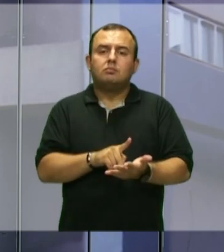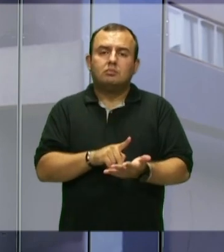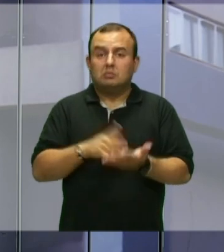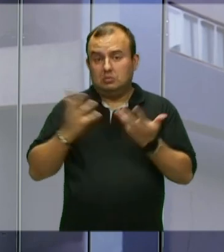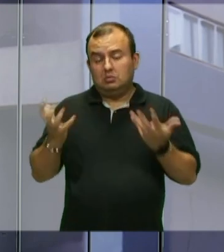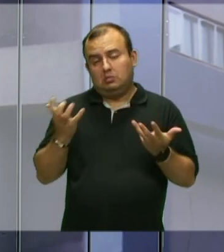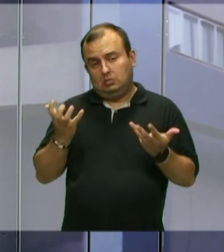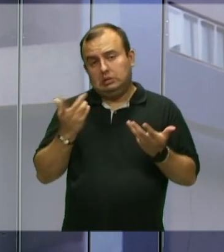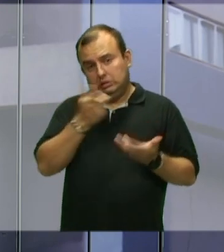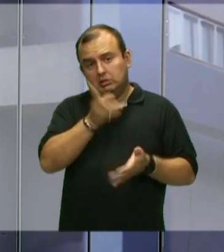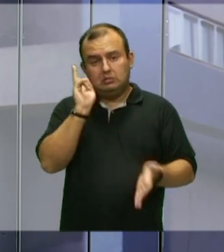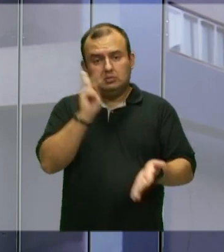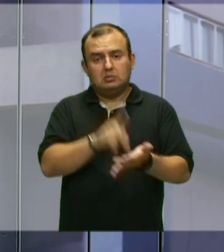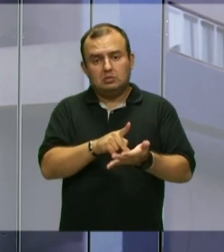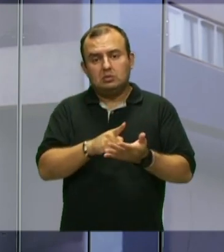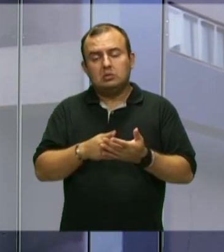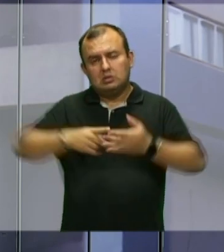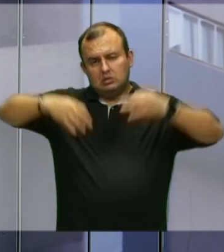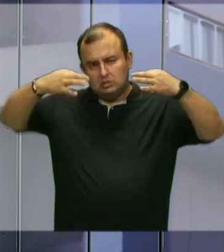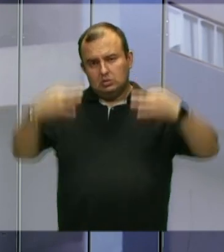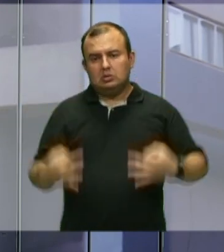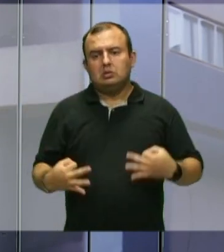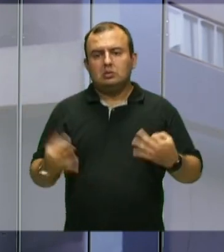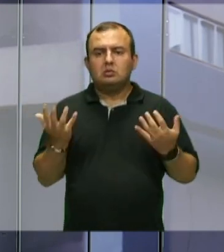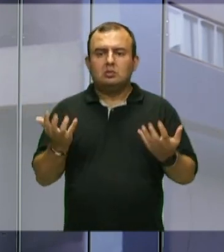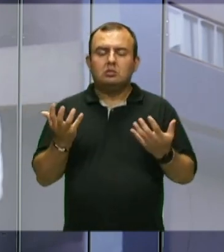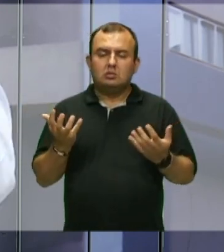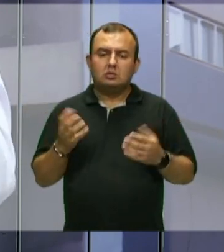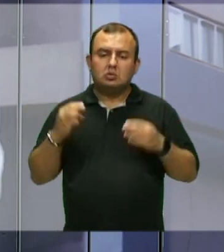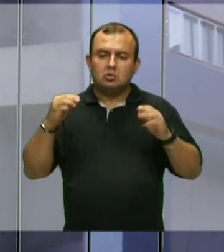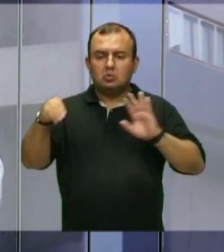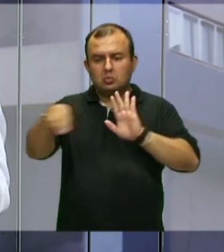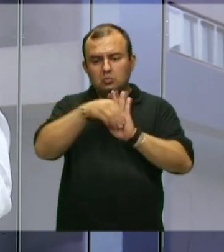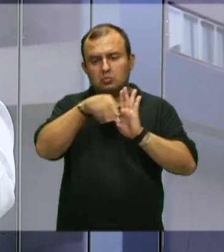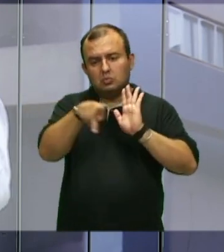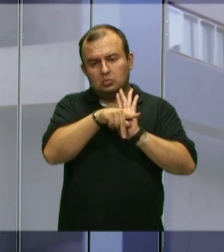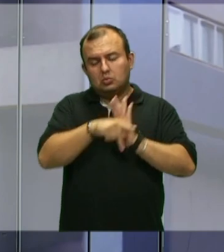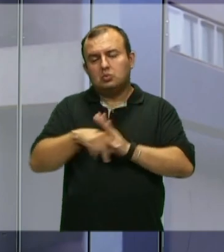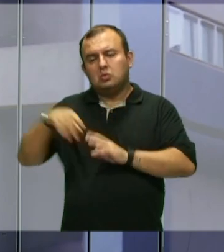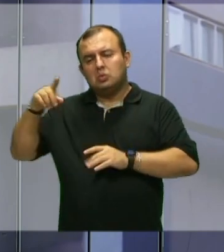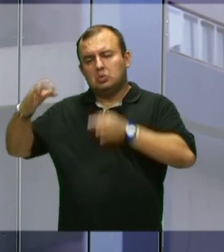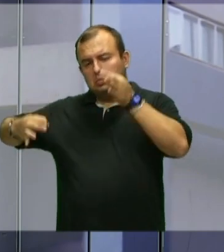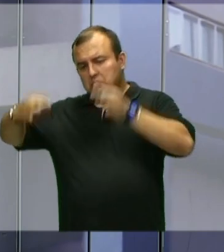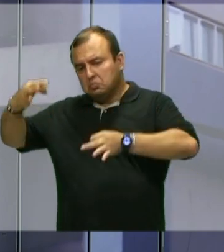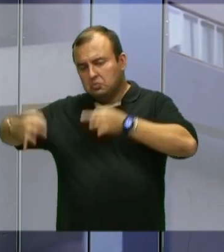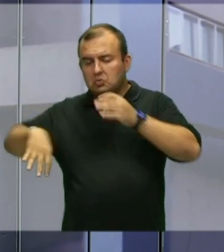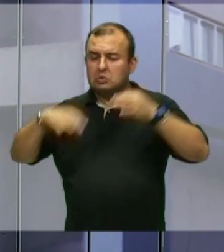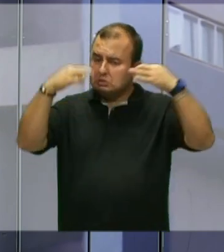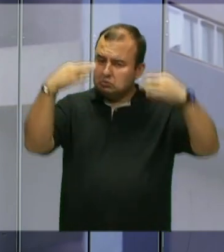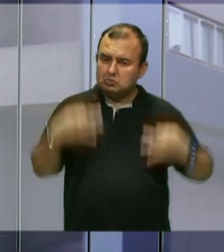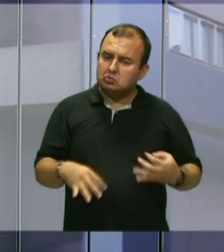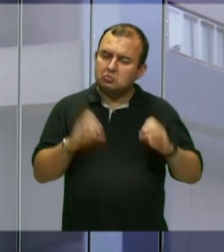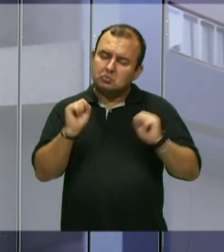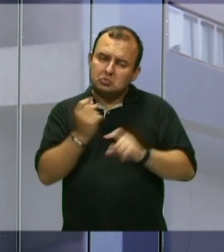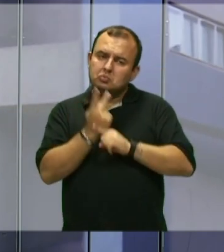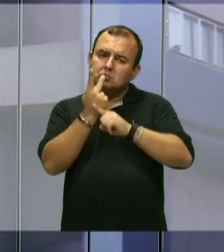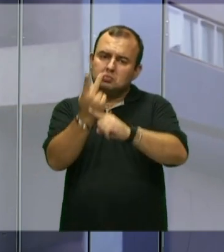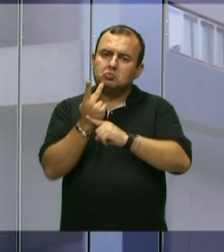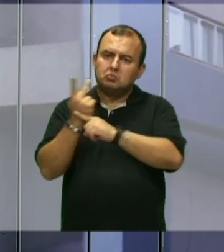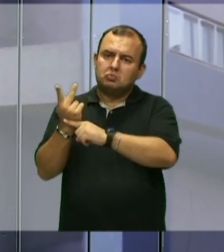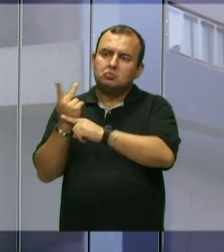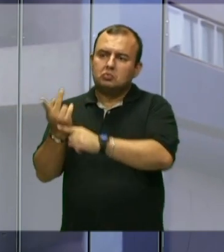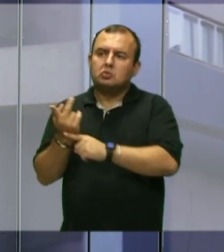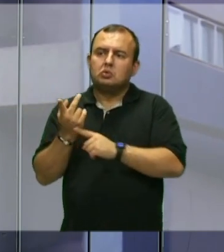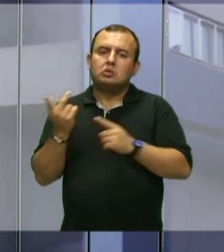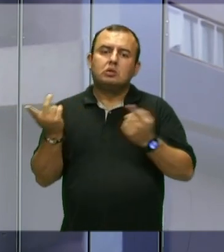eles queriam, ou melhor, buscar a justiça através do Ministério Público, através do Tribunal de Contas, através da Justiça, para que